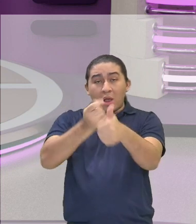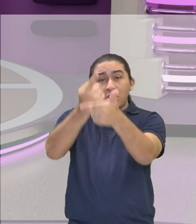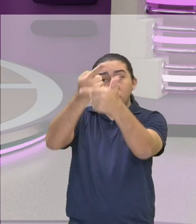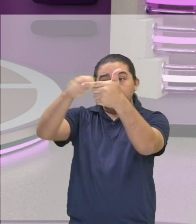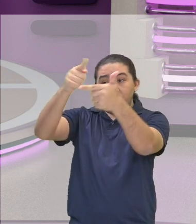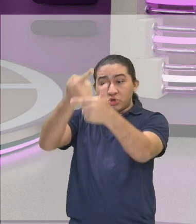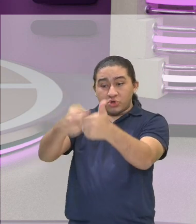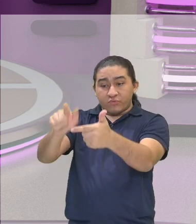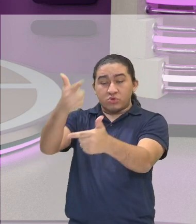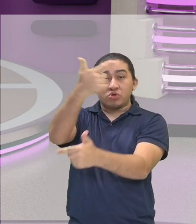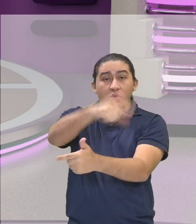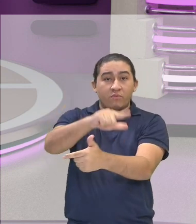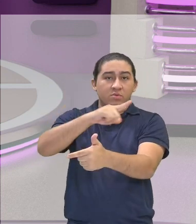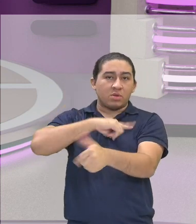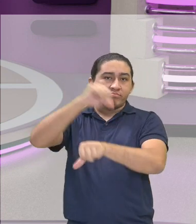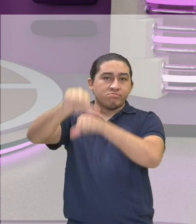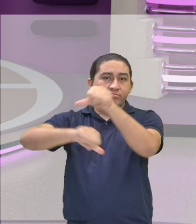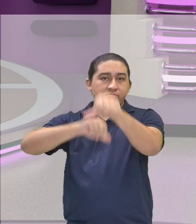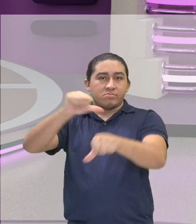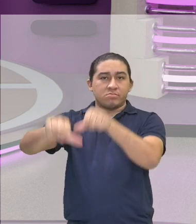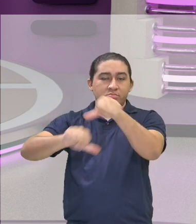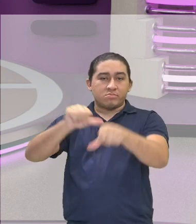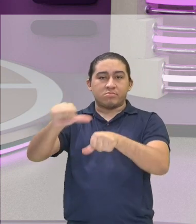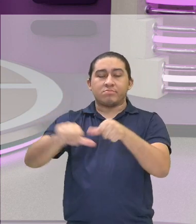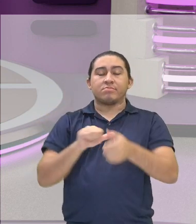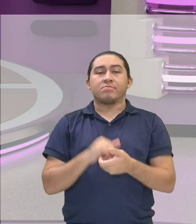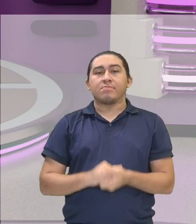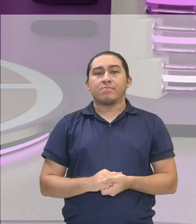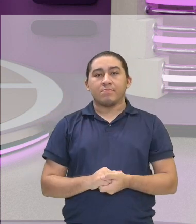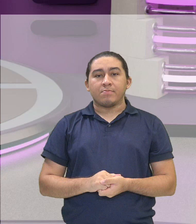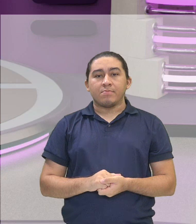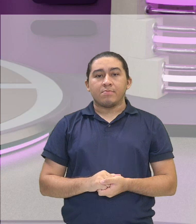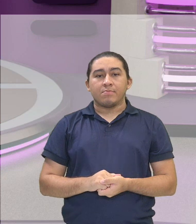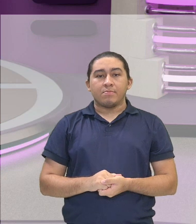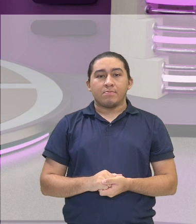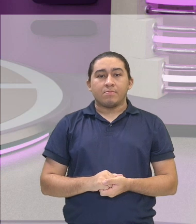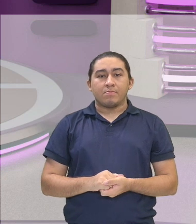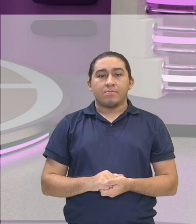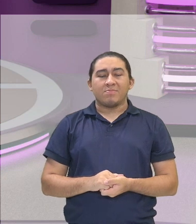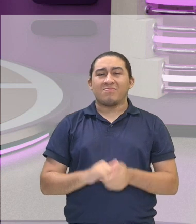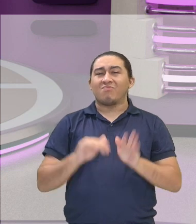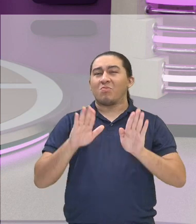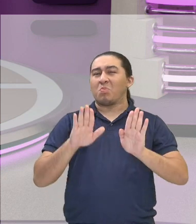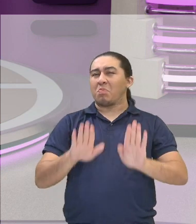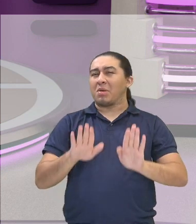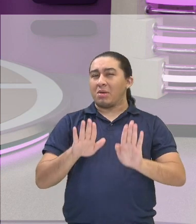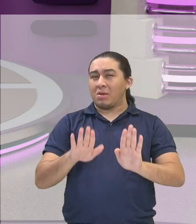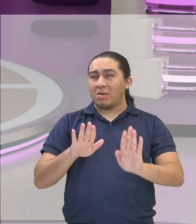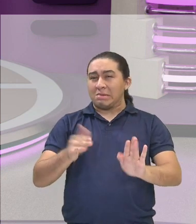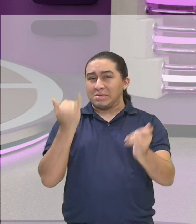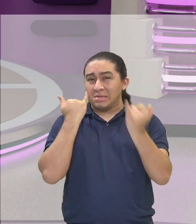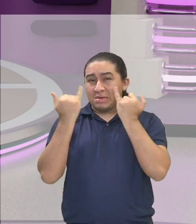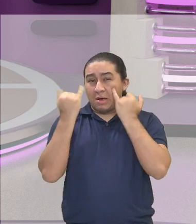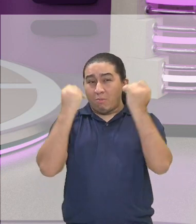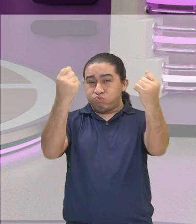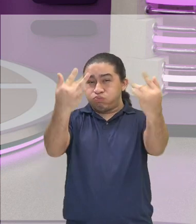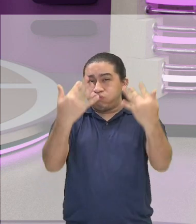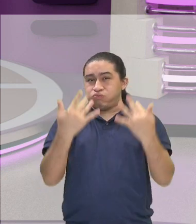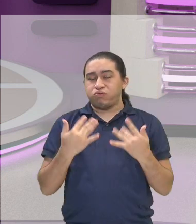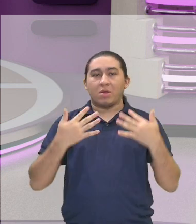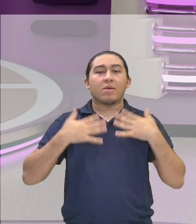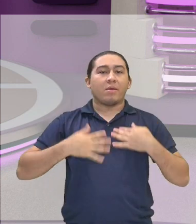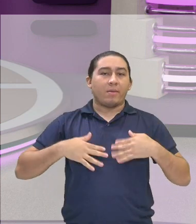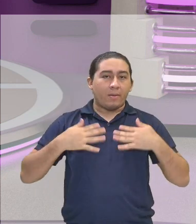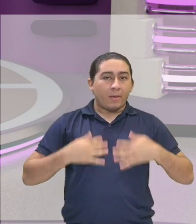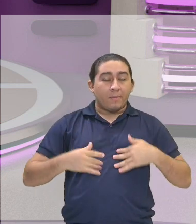seja, transformar ela em uma fração irredutível. Como aí, professora, vamos lá, muita calma nessa hora, não se preocupem,